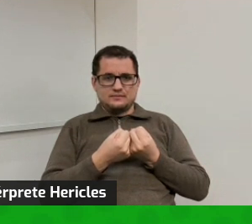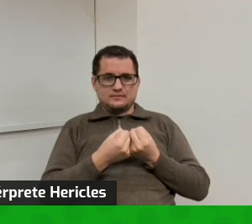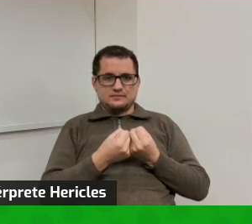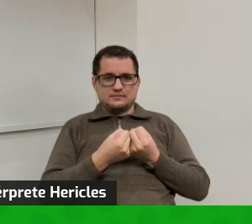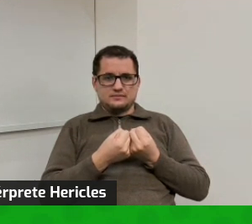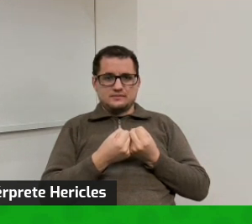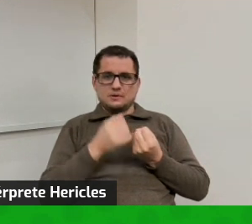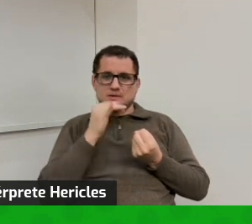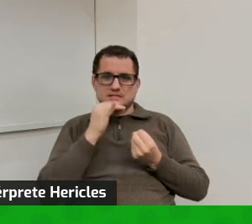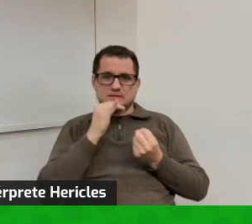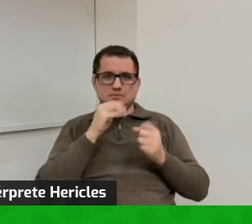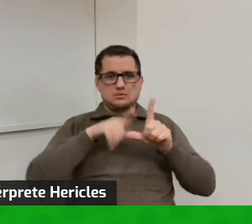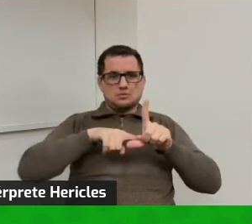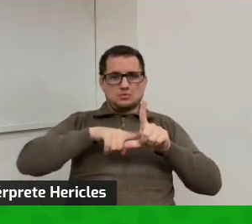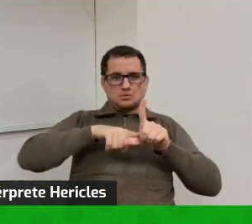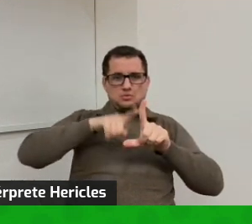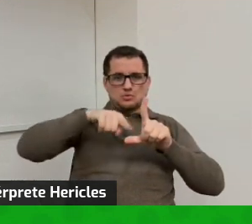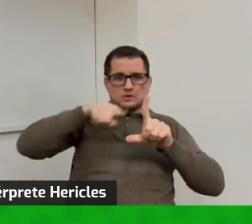linha